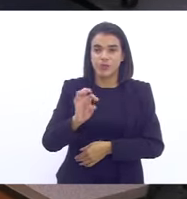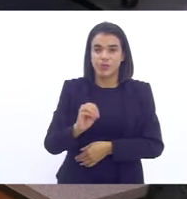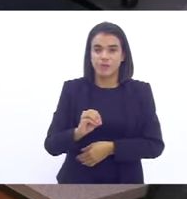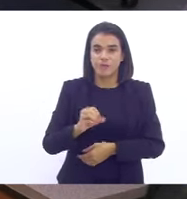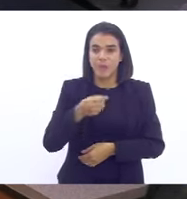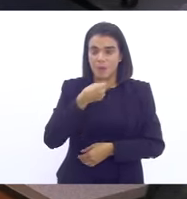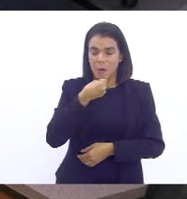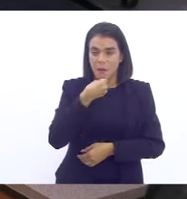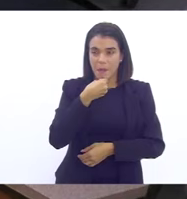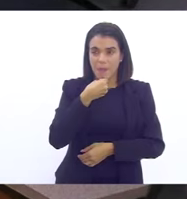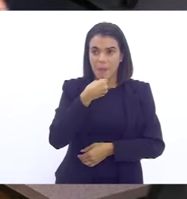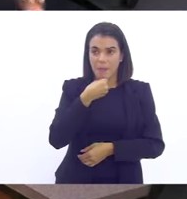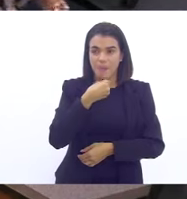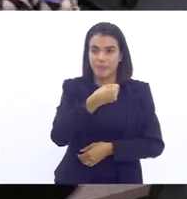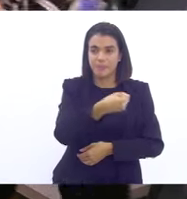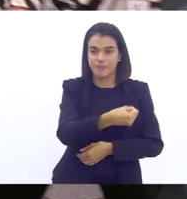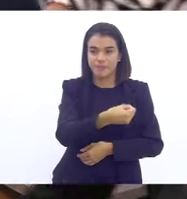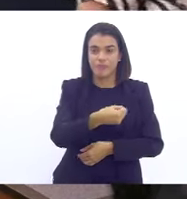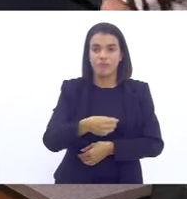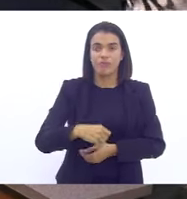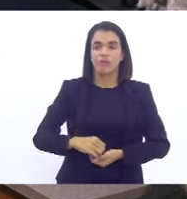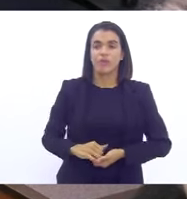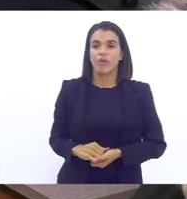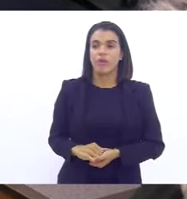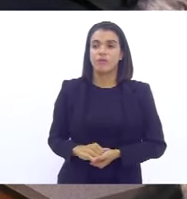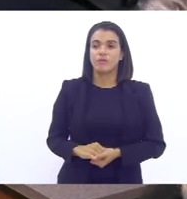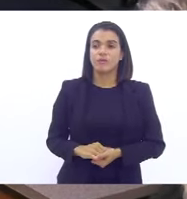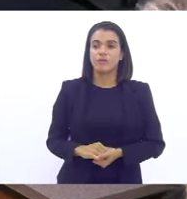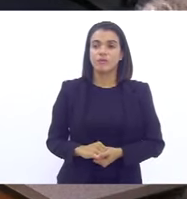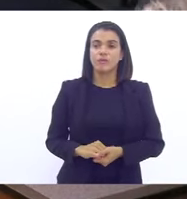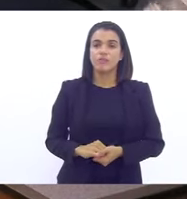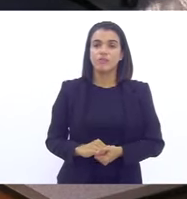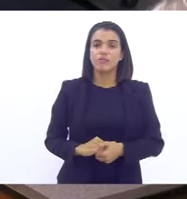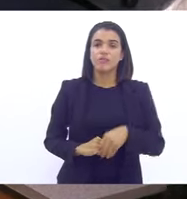Dê o microfone aqui para o secretário, por favor.